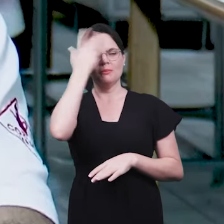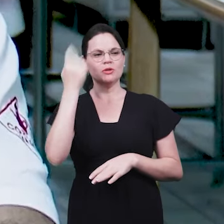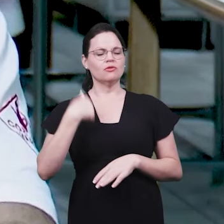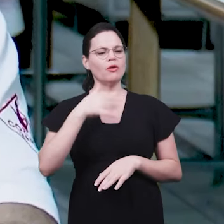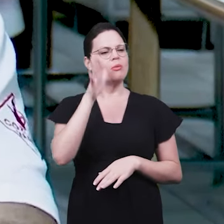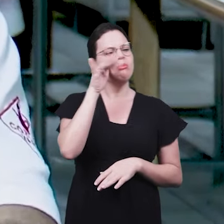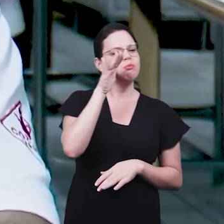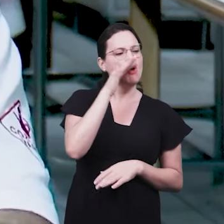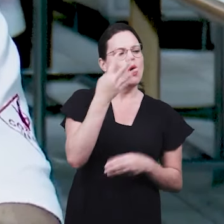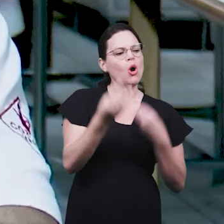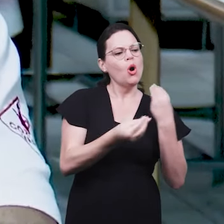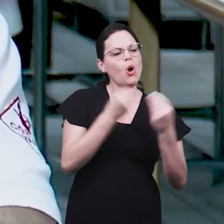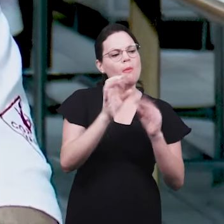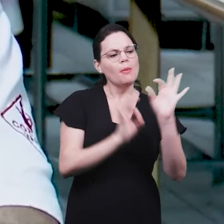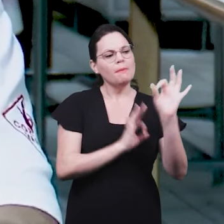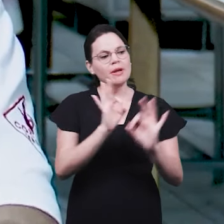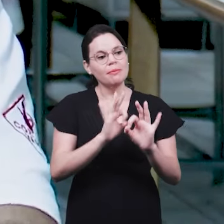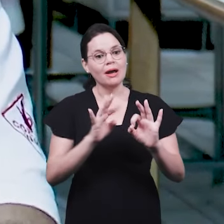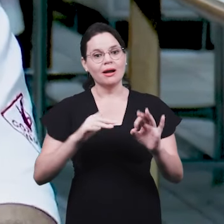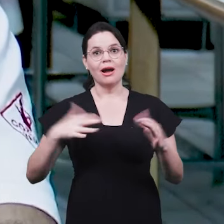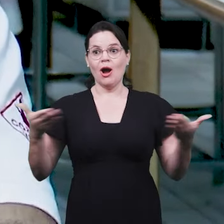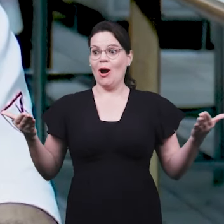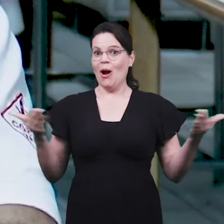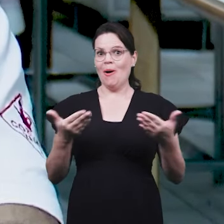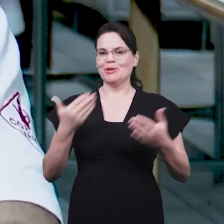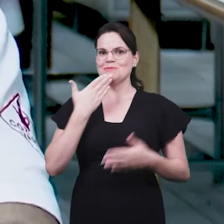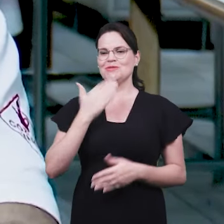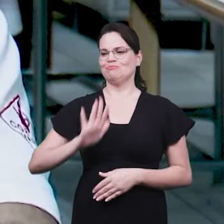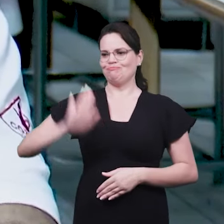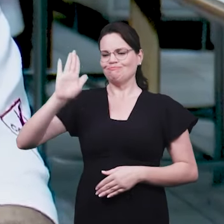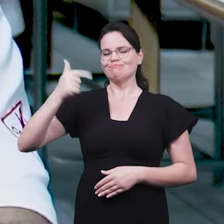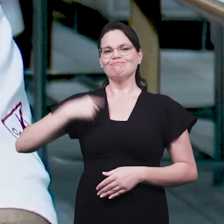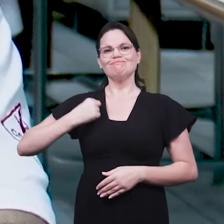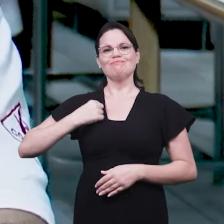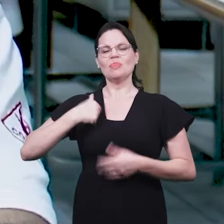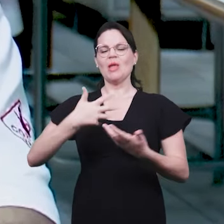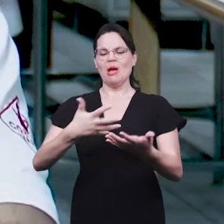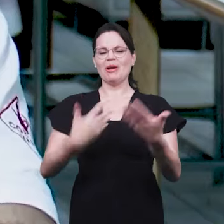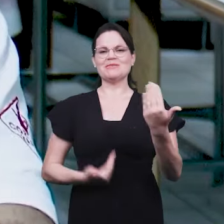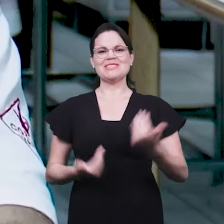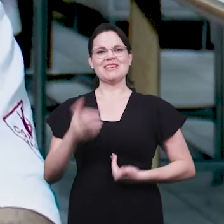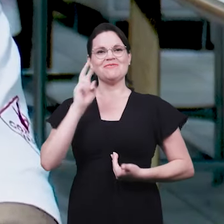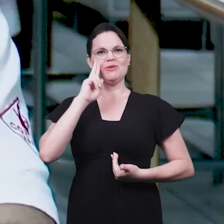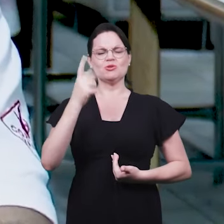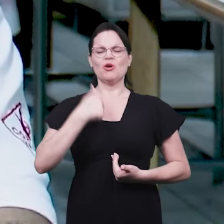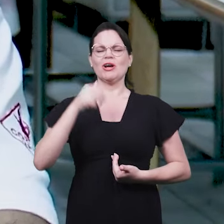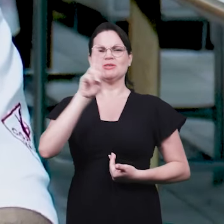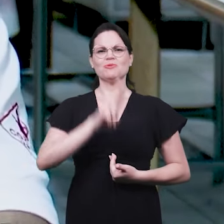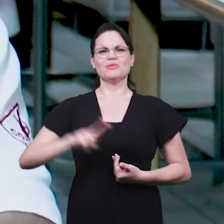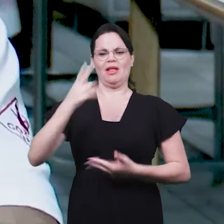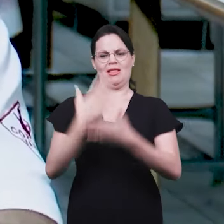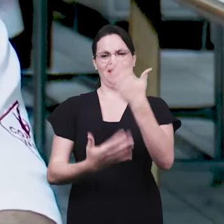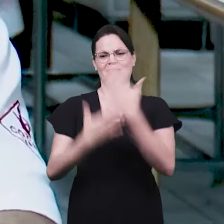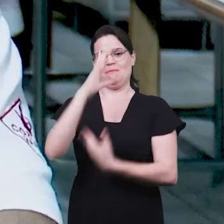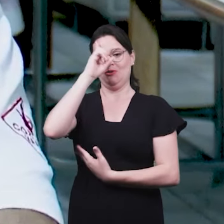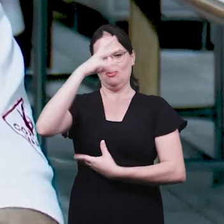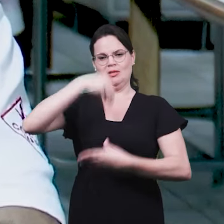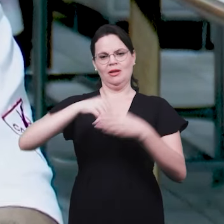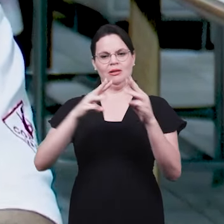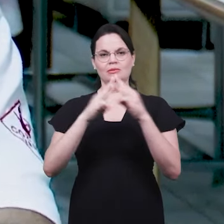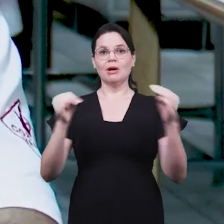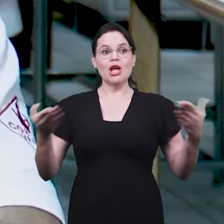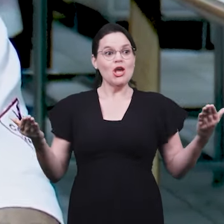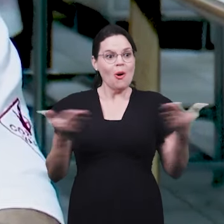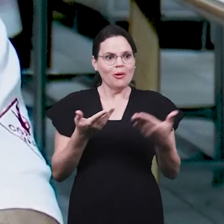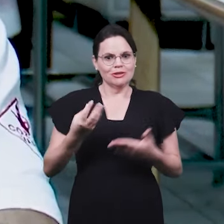preparo dos alimentos, hoje trabalha conosco. Ele sentiu tanta vontade de servir, tanta vontade de ser útil, que hoje está conosco trabalhando